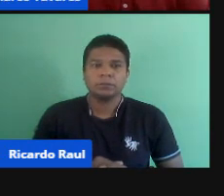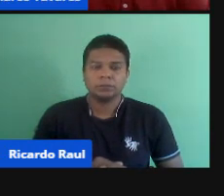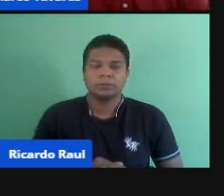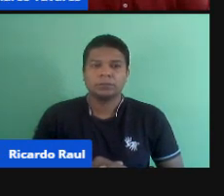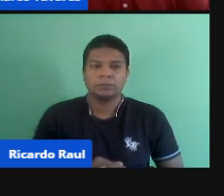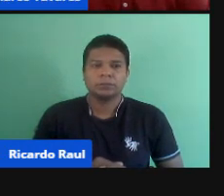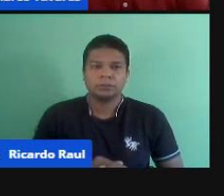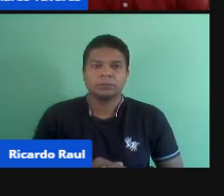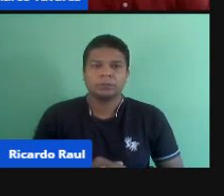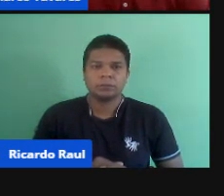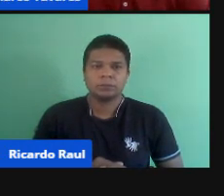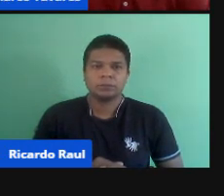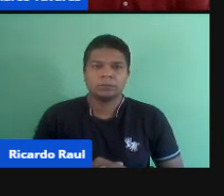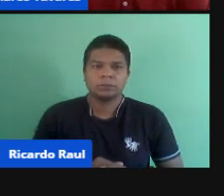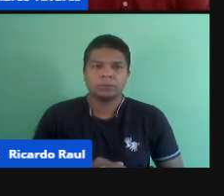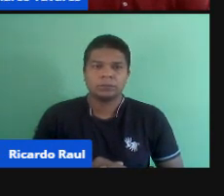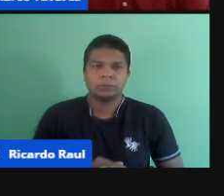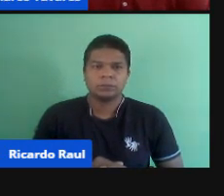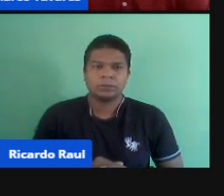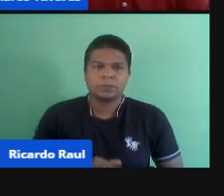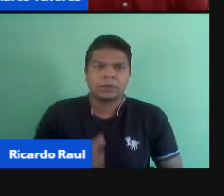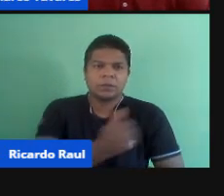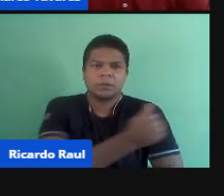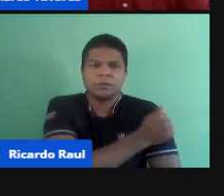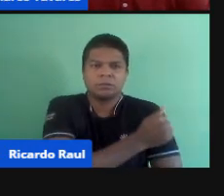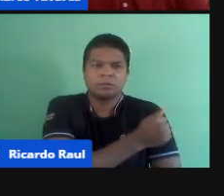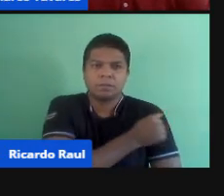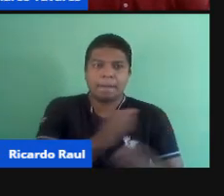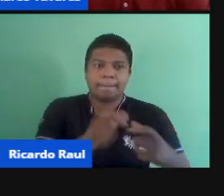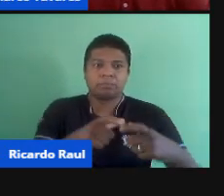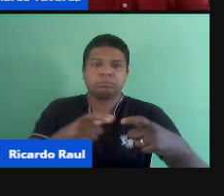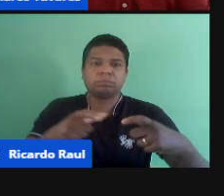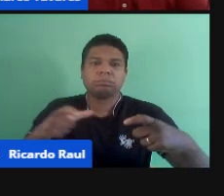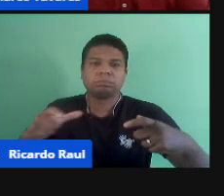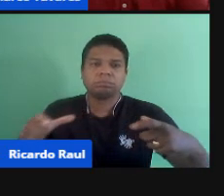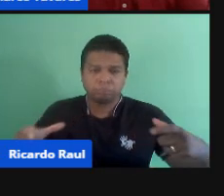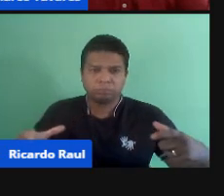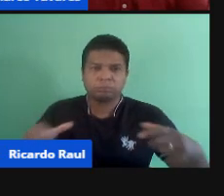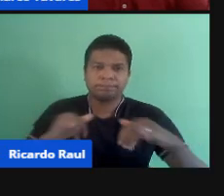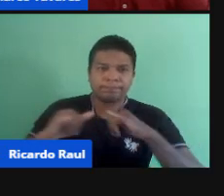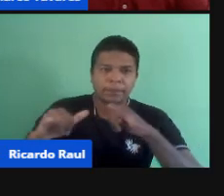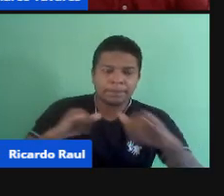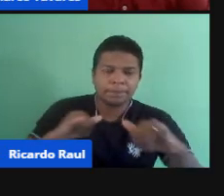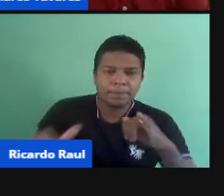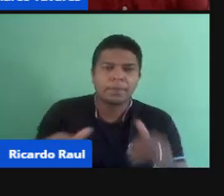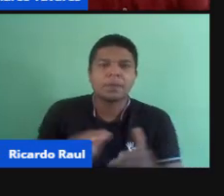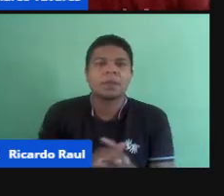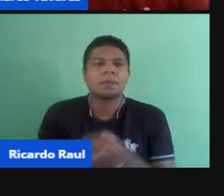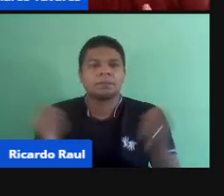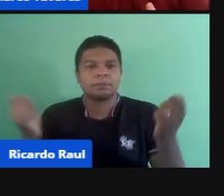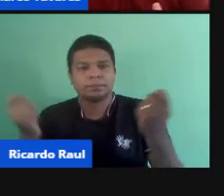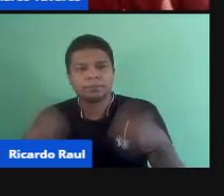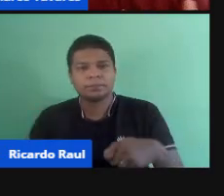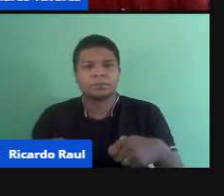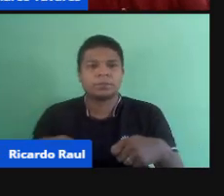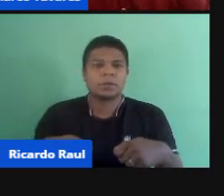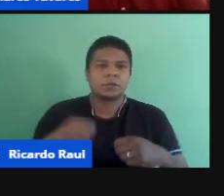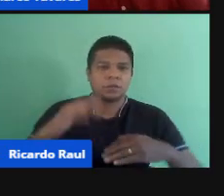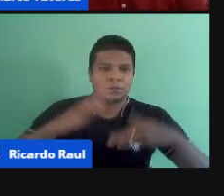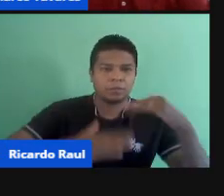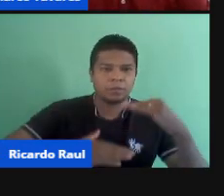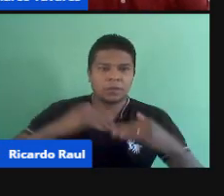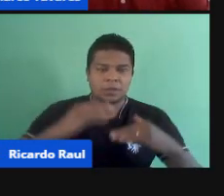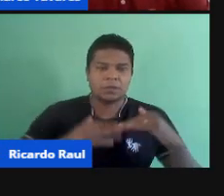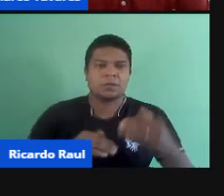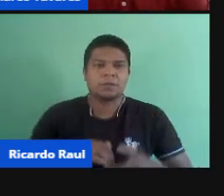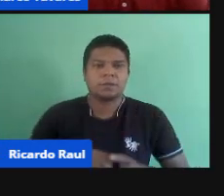vai levar essa informação e que vai levar essa possibilidade para os nossos profissionais, né? Essa